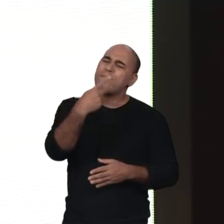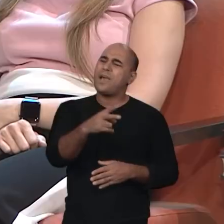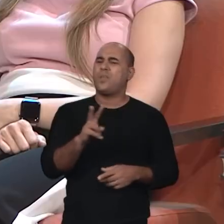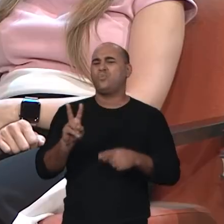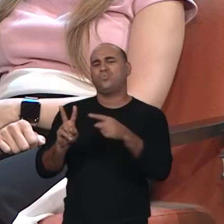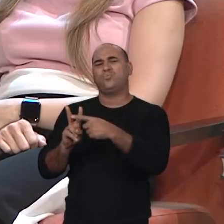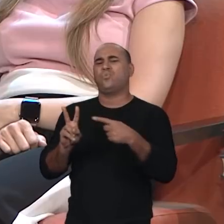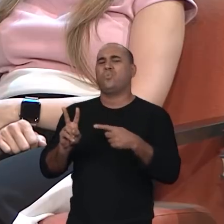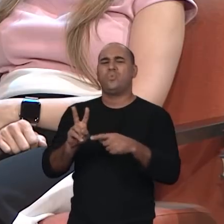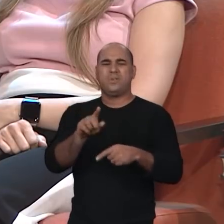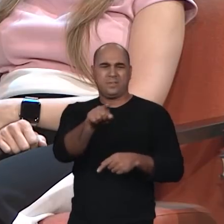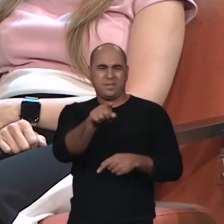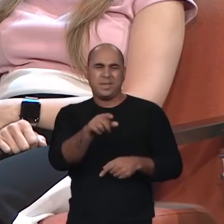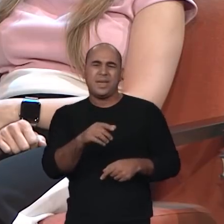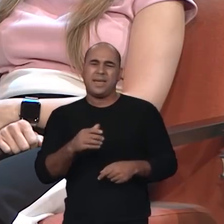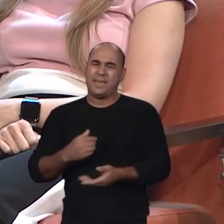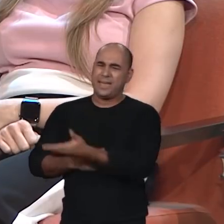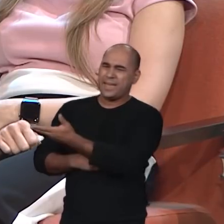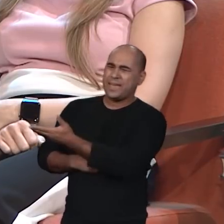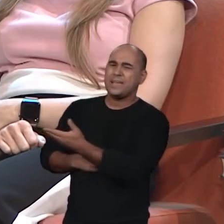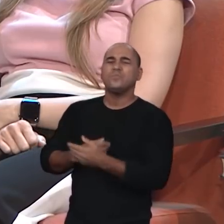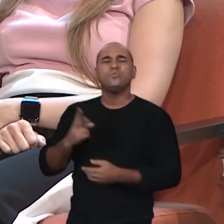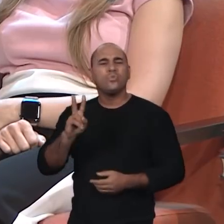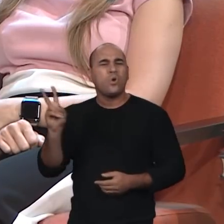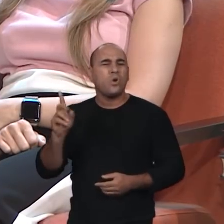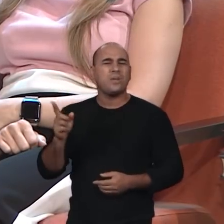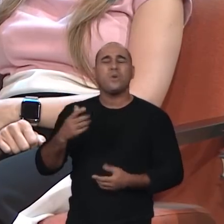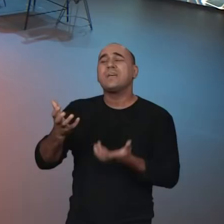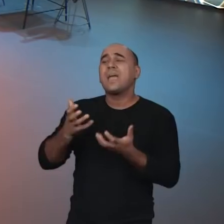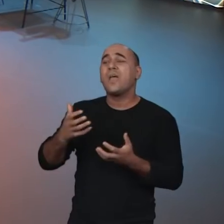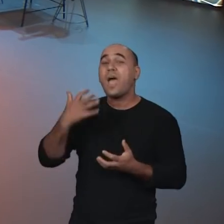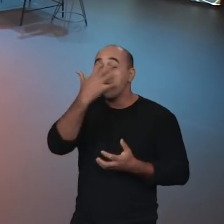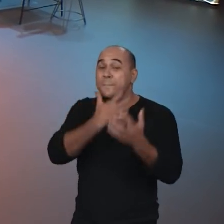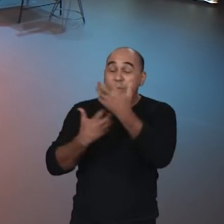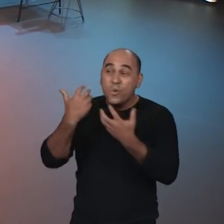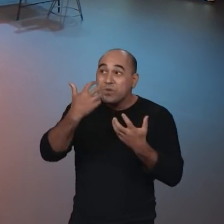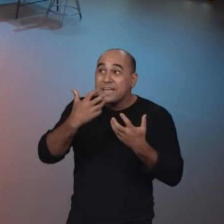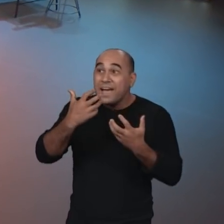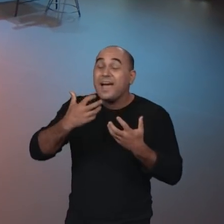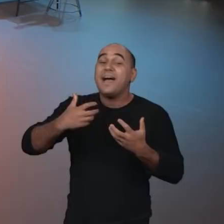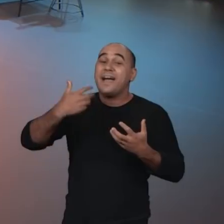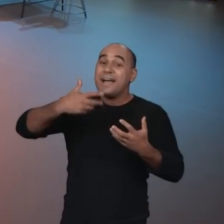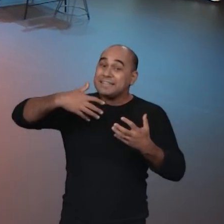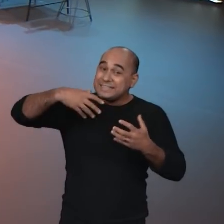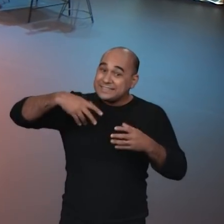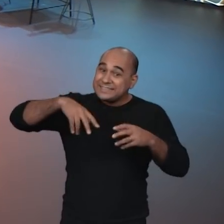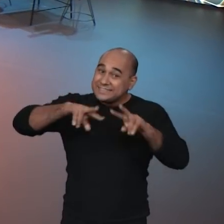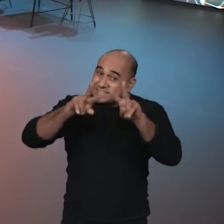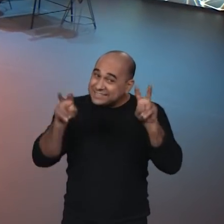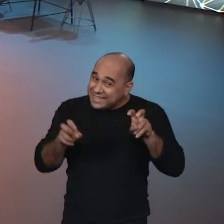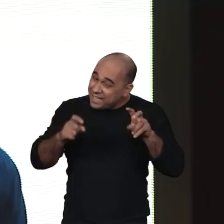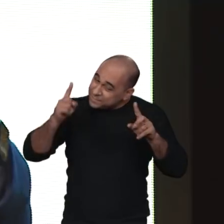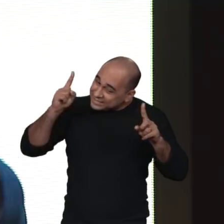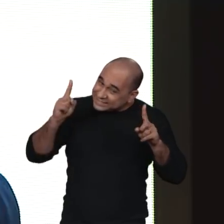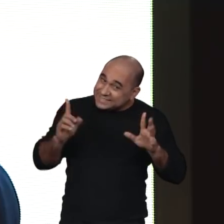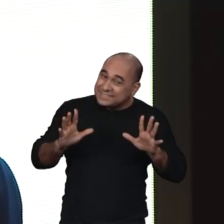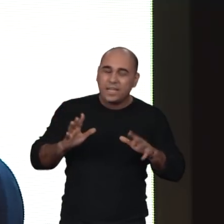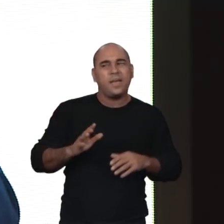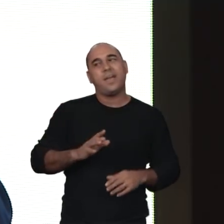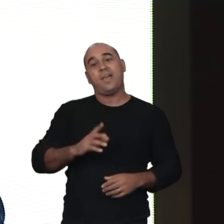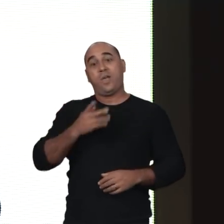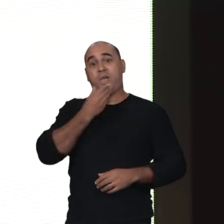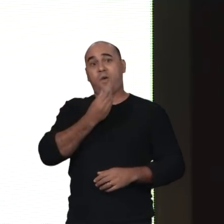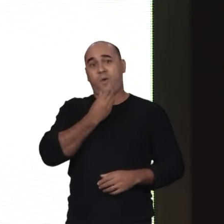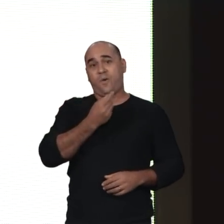Débora, o Dilson aí, peça que eu quero a música. Tadã. Não vai falar, hein? Você de casa... Por favor, Ronaldo, mas já está em cima, eu não sei, tu vou ver com ele.